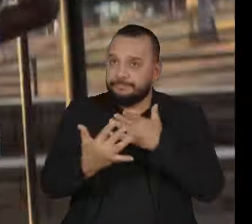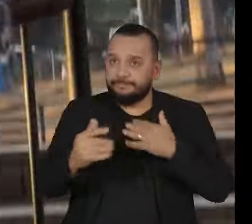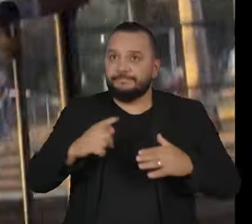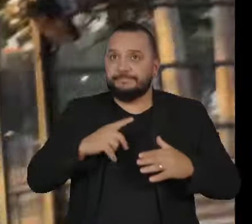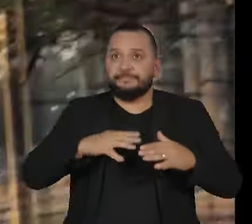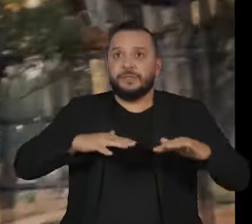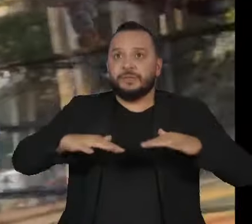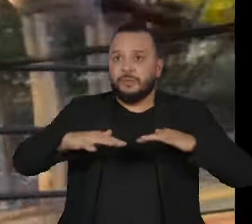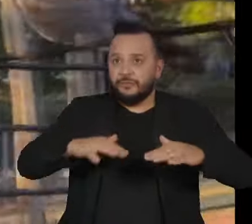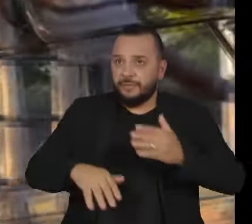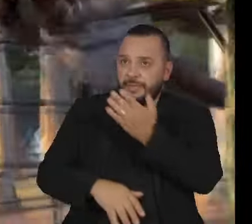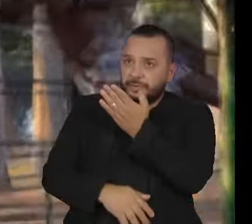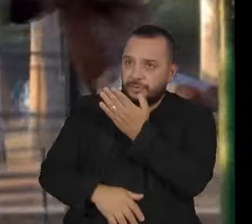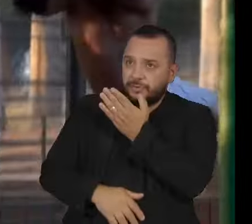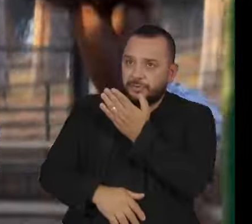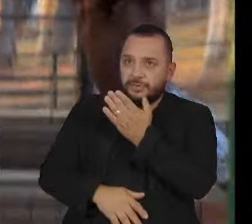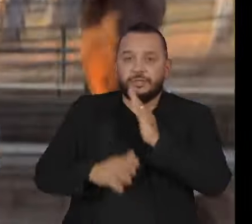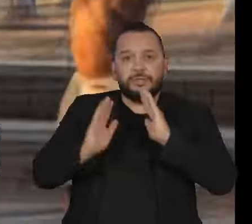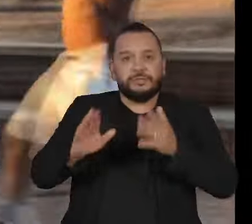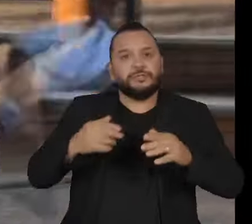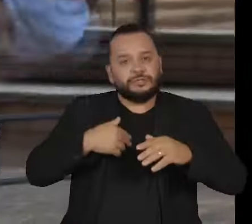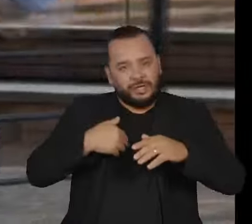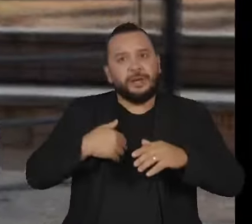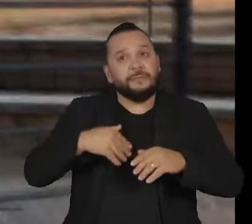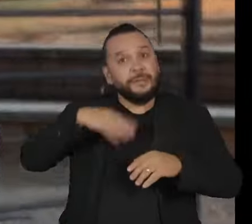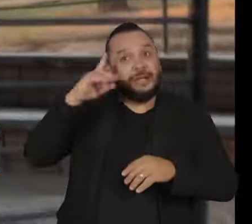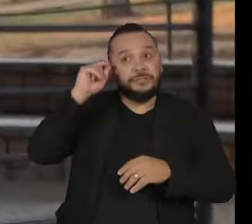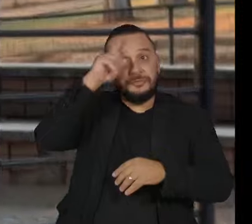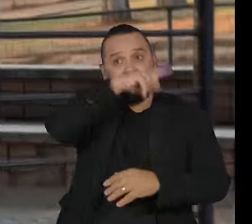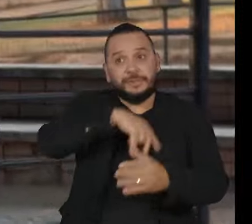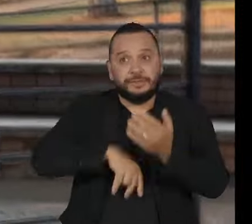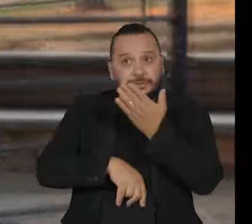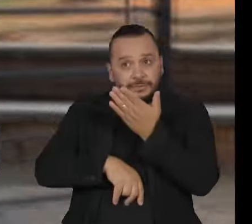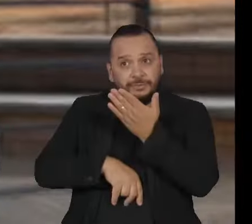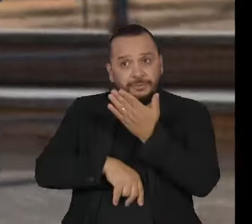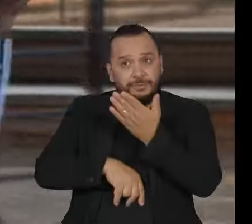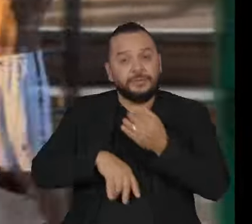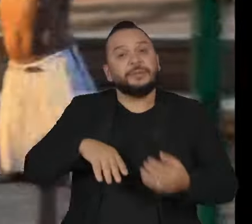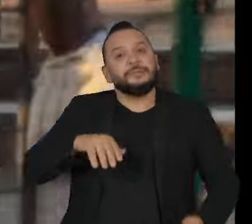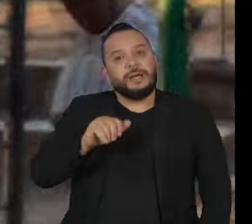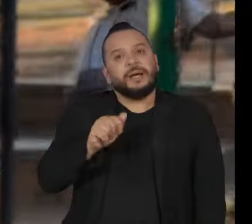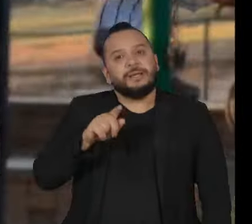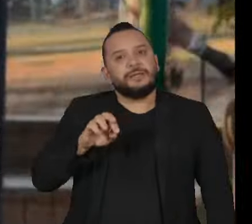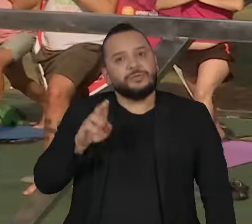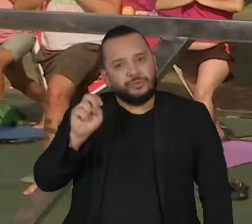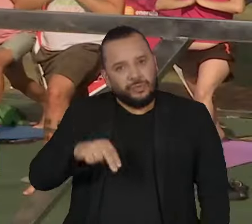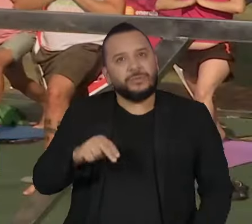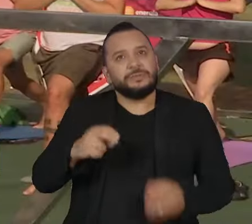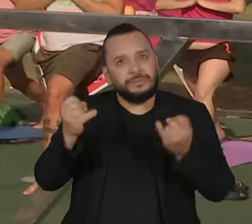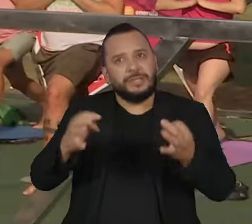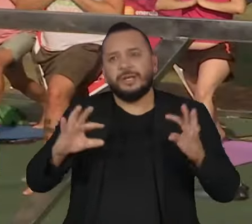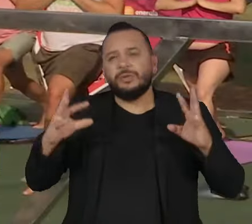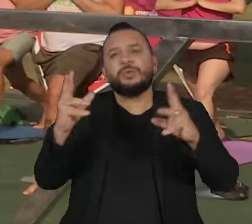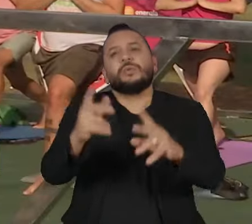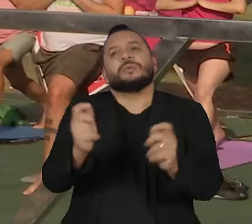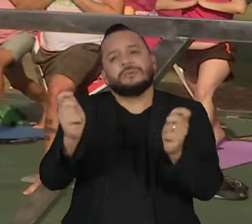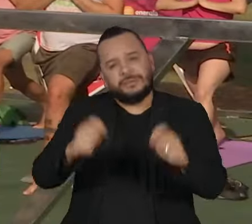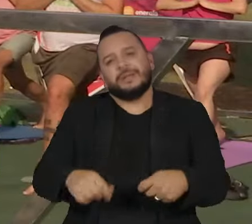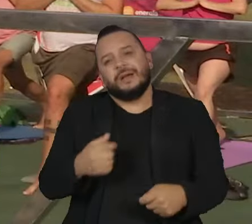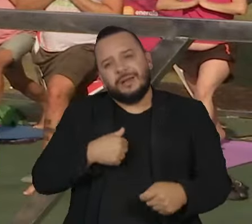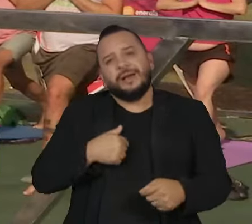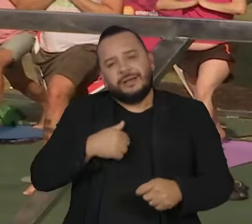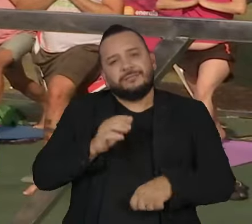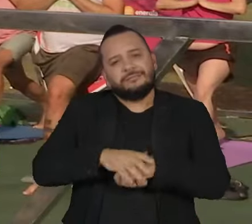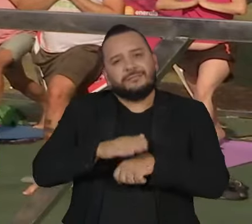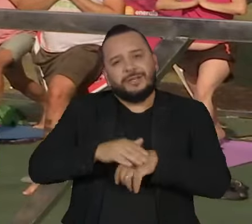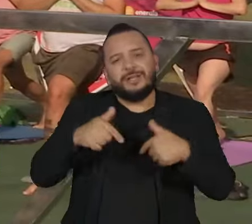de calistenia que viralizam são os mais complexos, mas para o Anderson, ela é para todos. A gente utiliza até